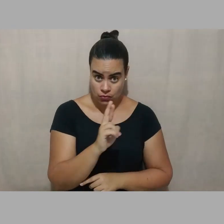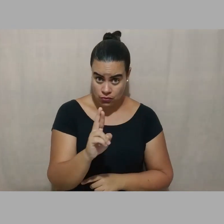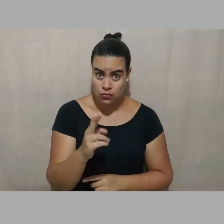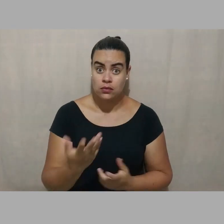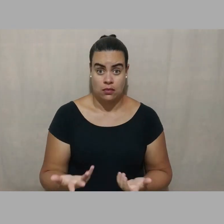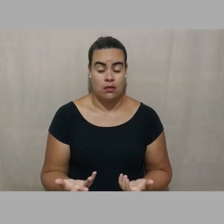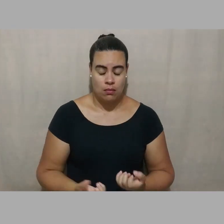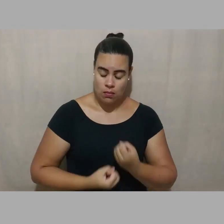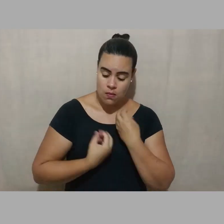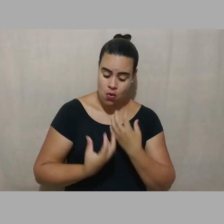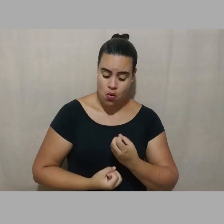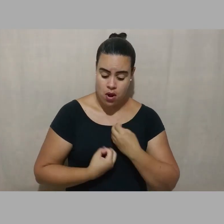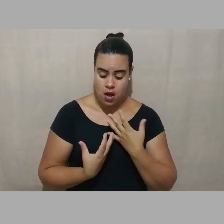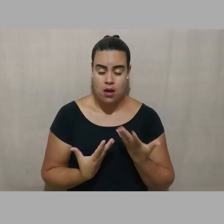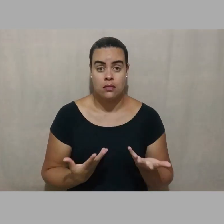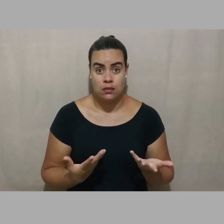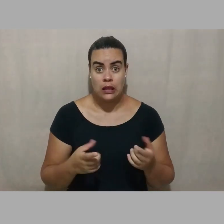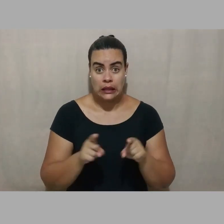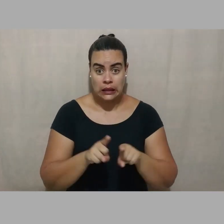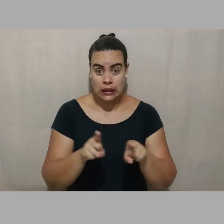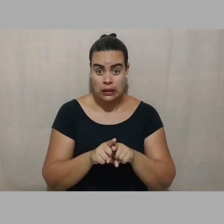religioso, poético,